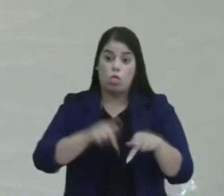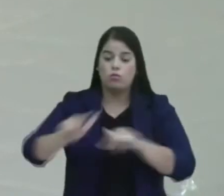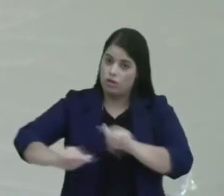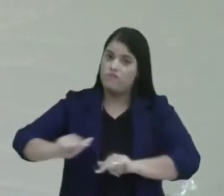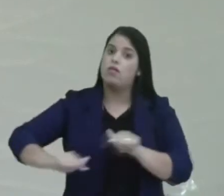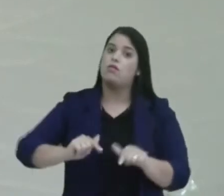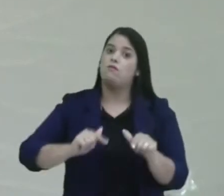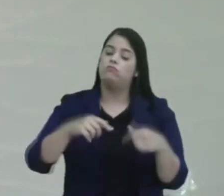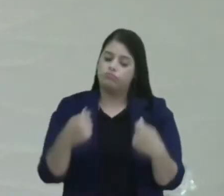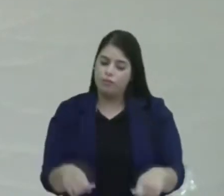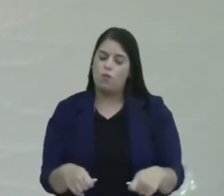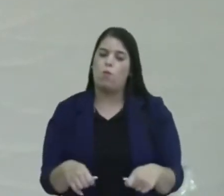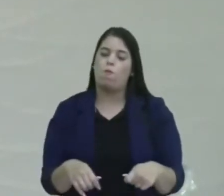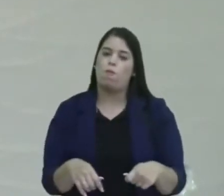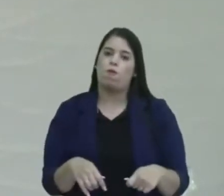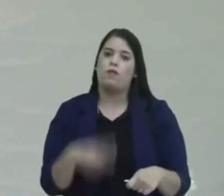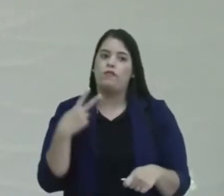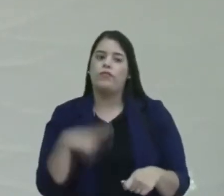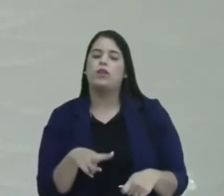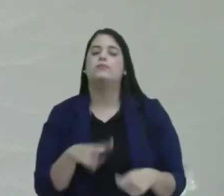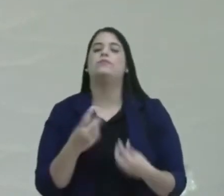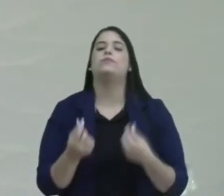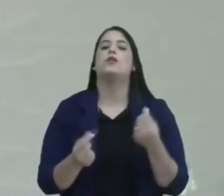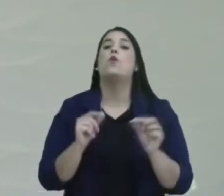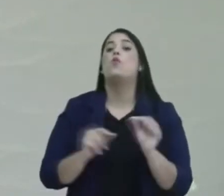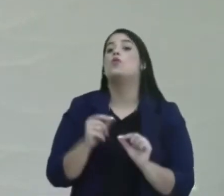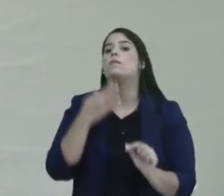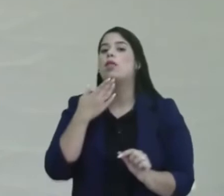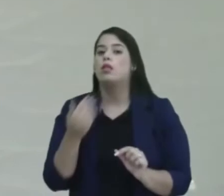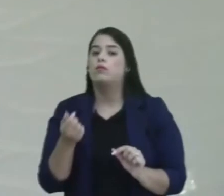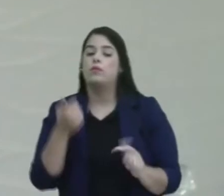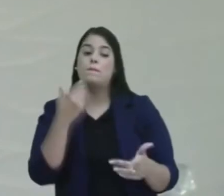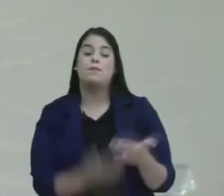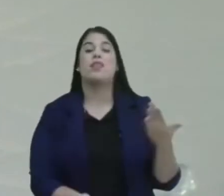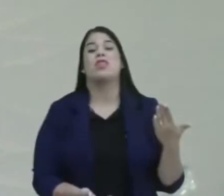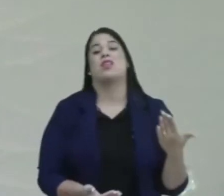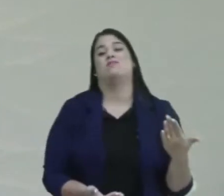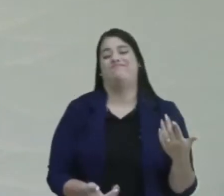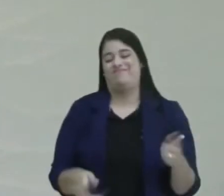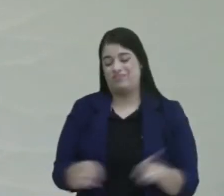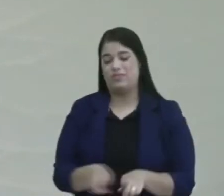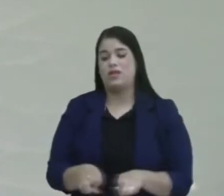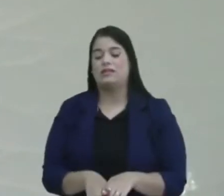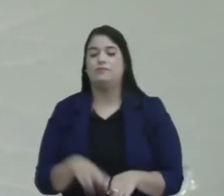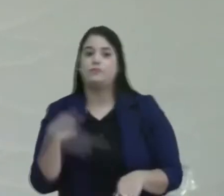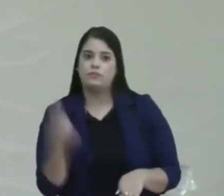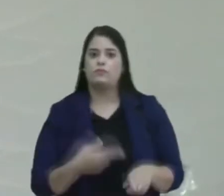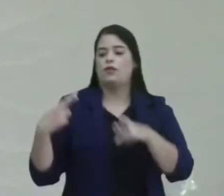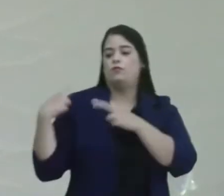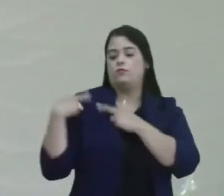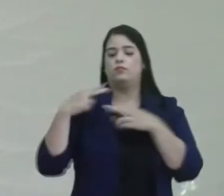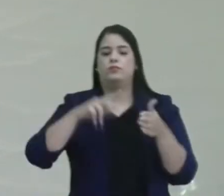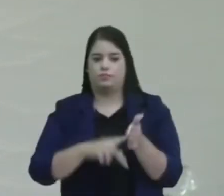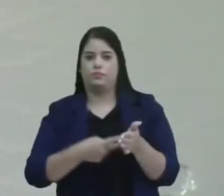né, ver o que está acontecendo. O que a gente perdeu, o que a gente tem hoje. Nós, enquanto representante sindical, o que é que a gente